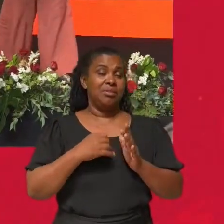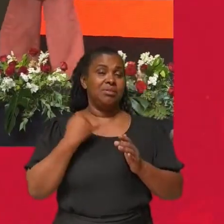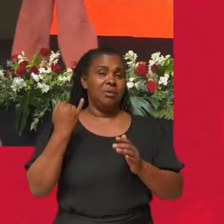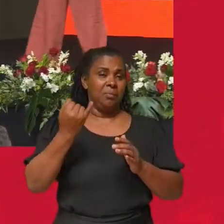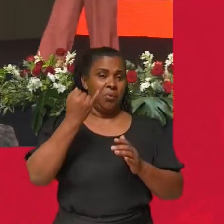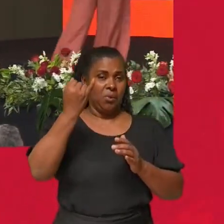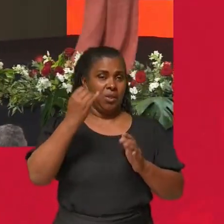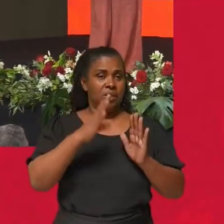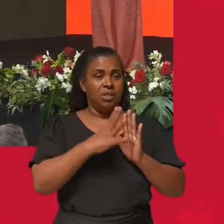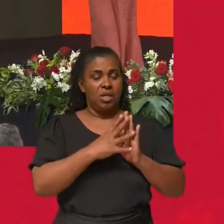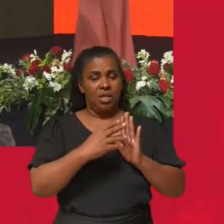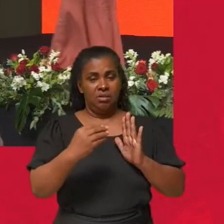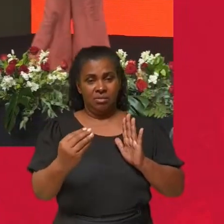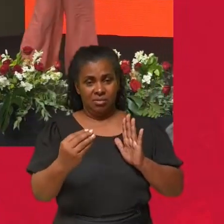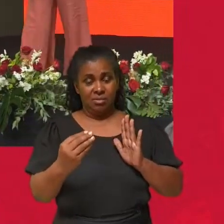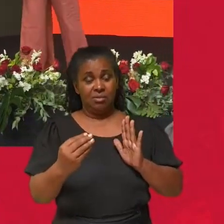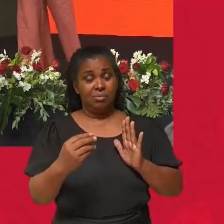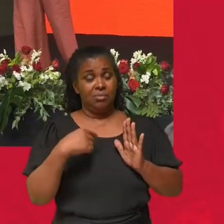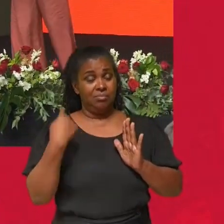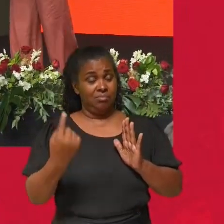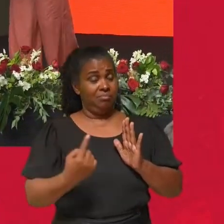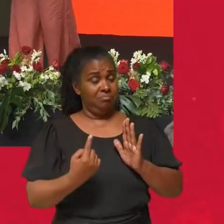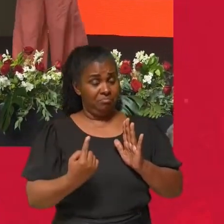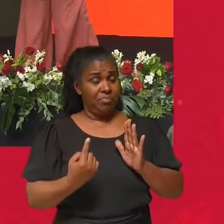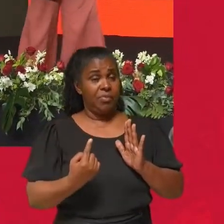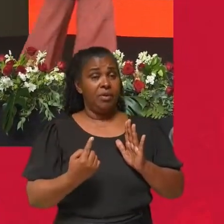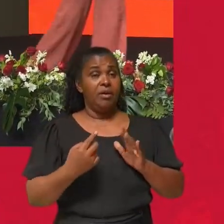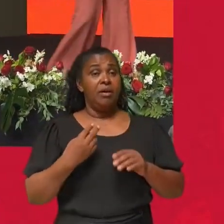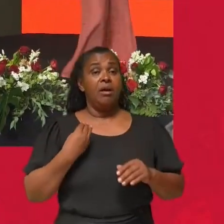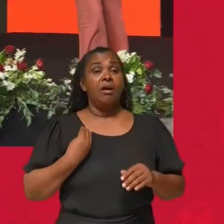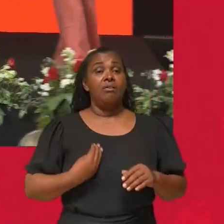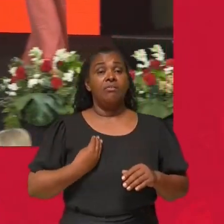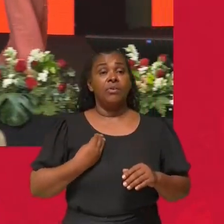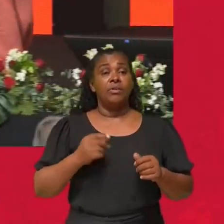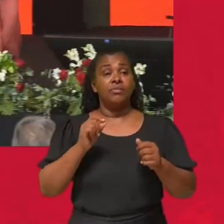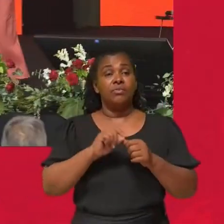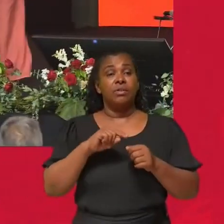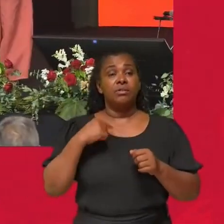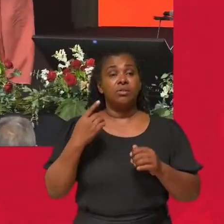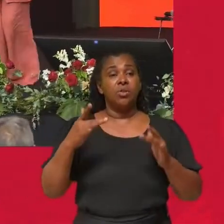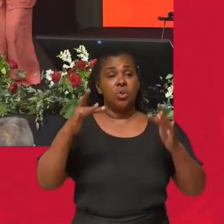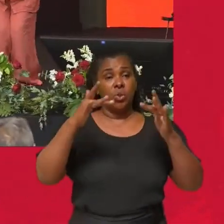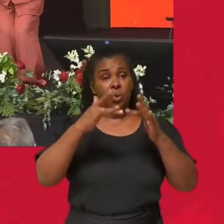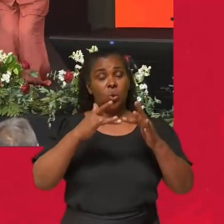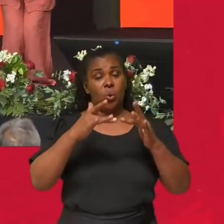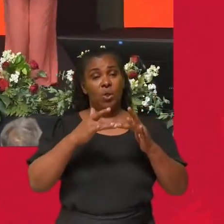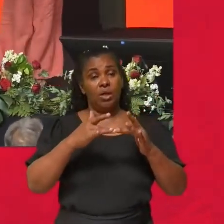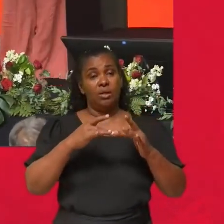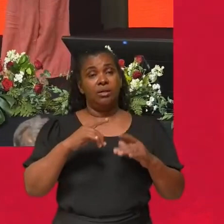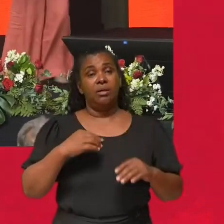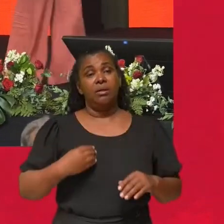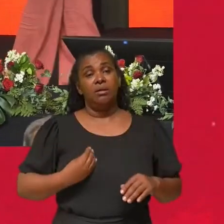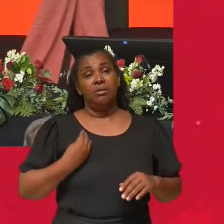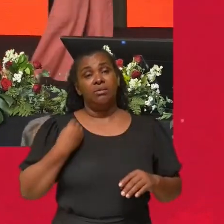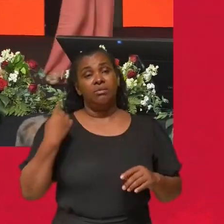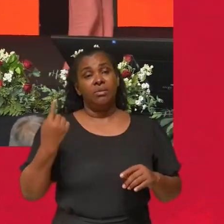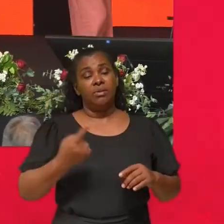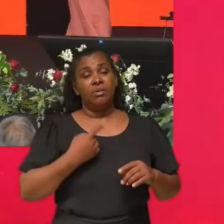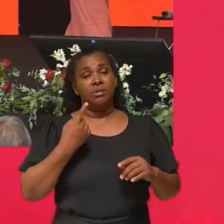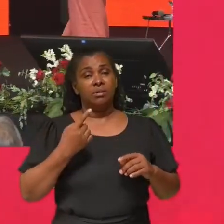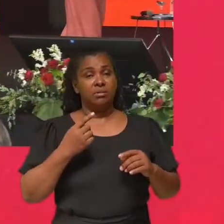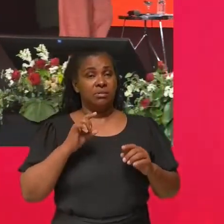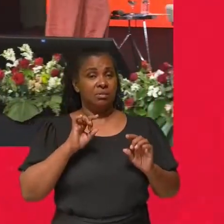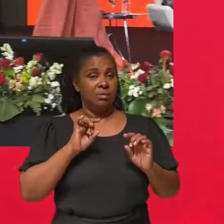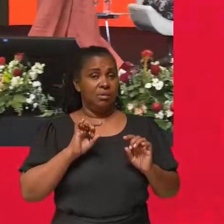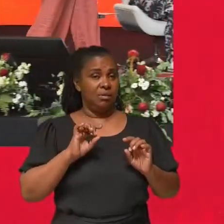a vitalidade que faz com que a gente se conecte. É a vitalidade, não é